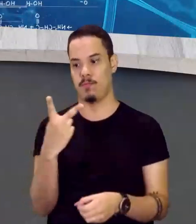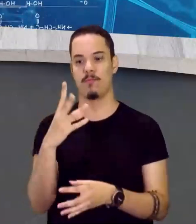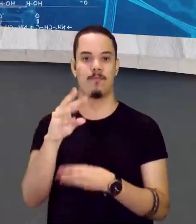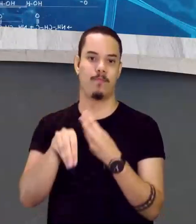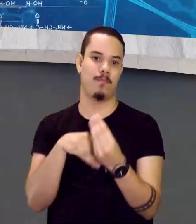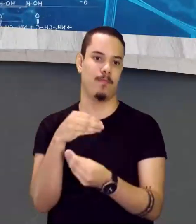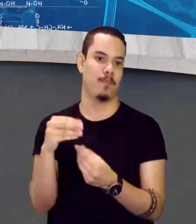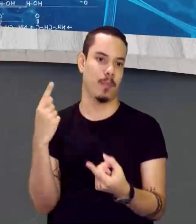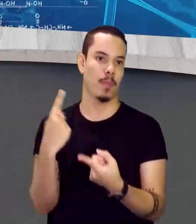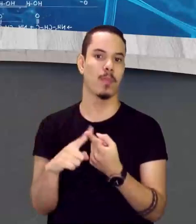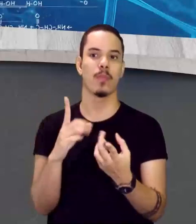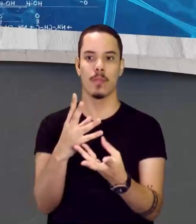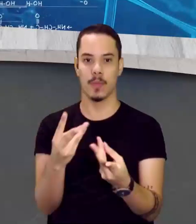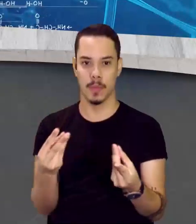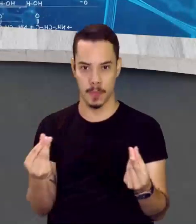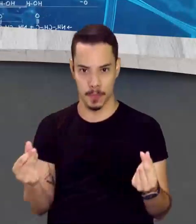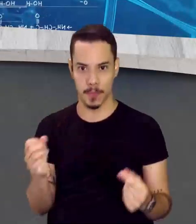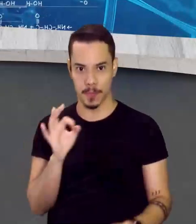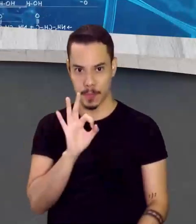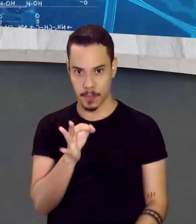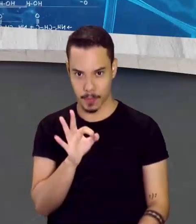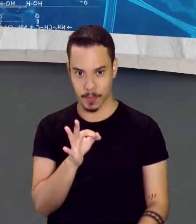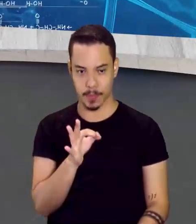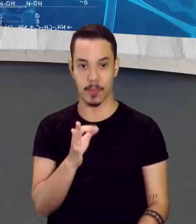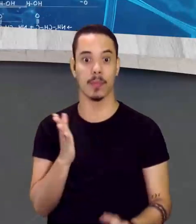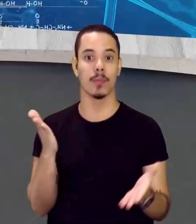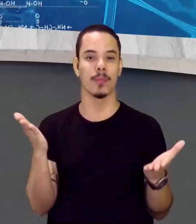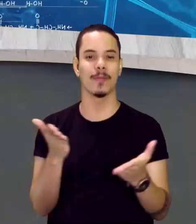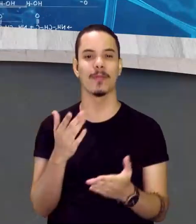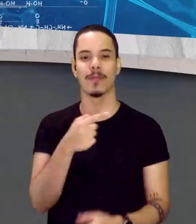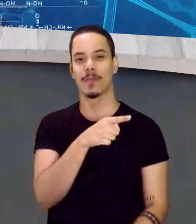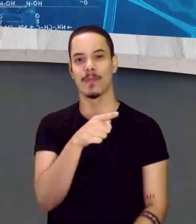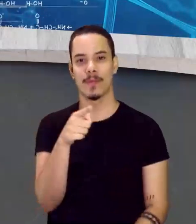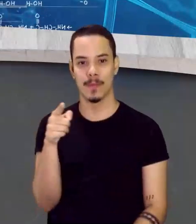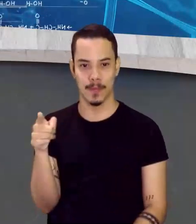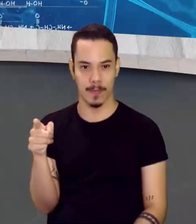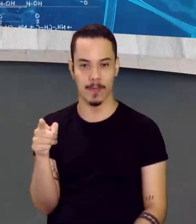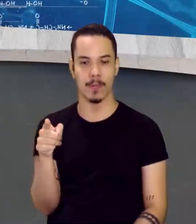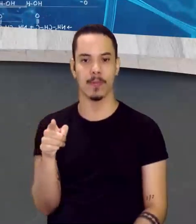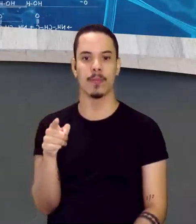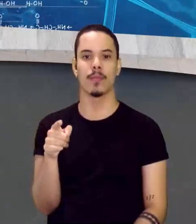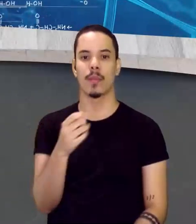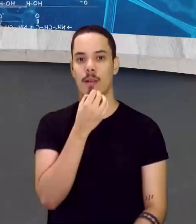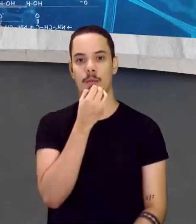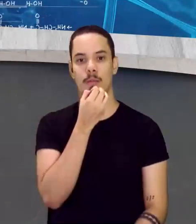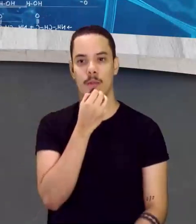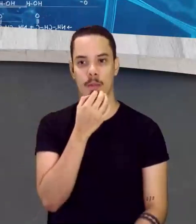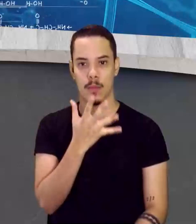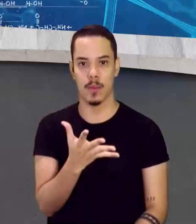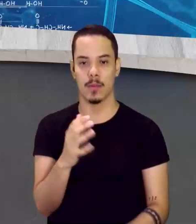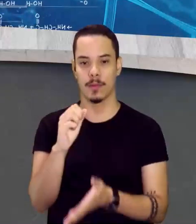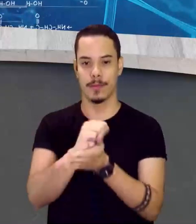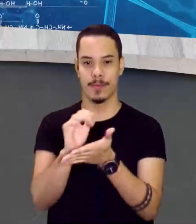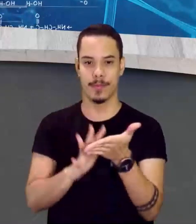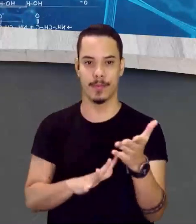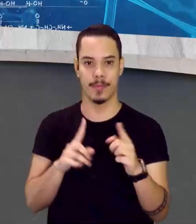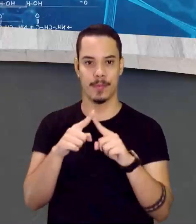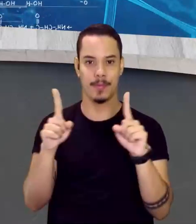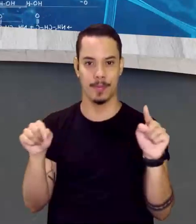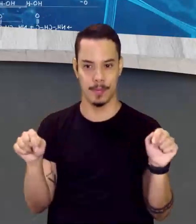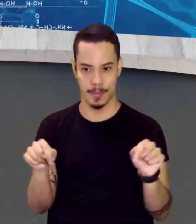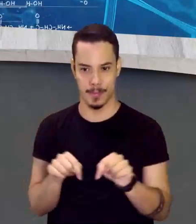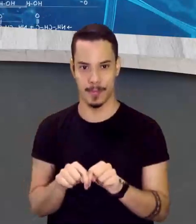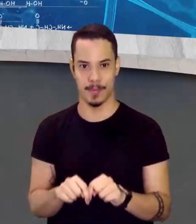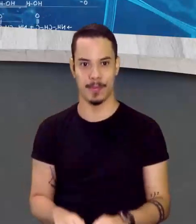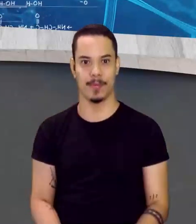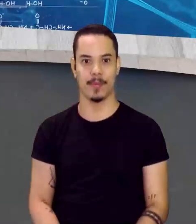existe a solubilidade. Agora, desejamos a vocês uma boa atividade de sala, meu